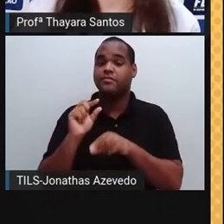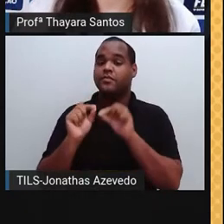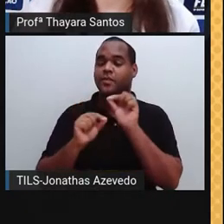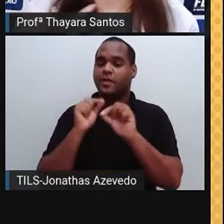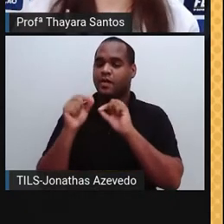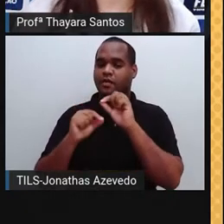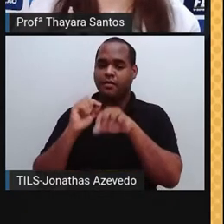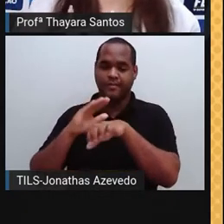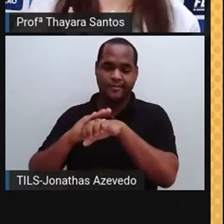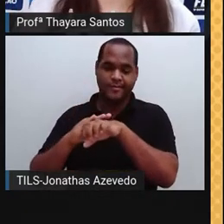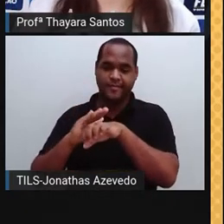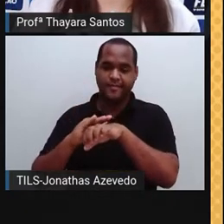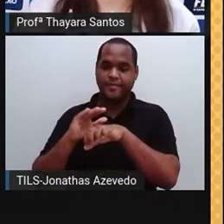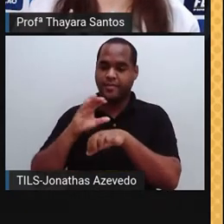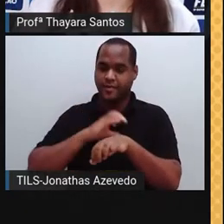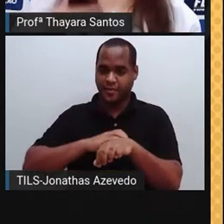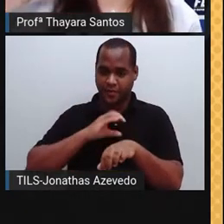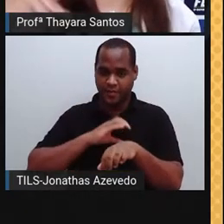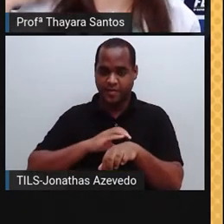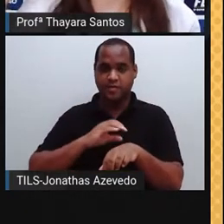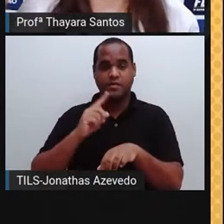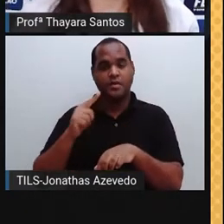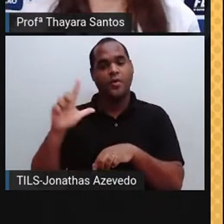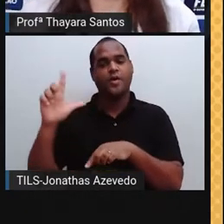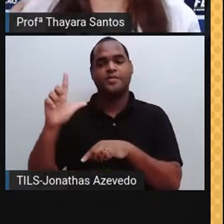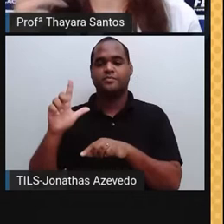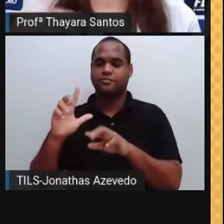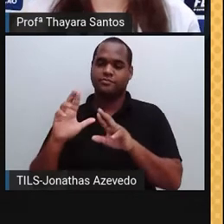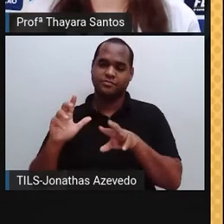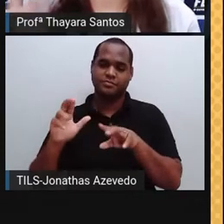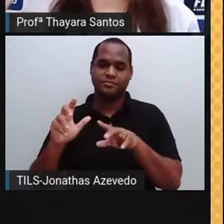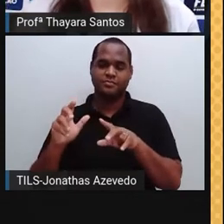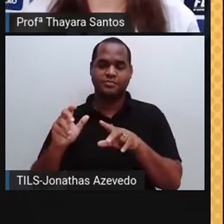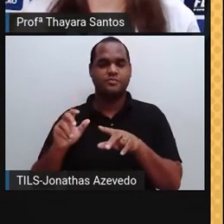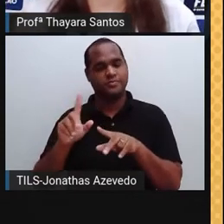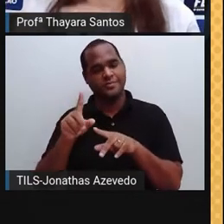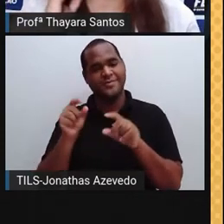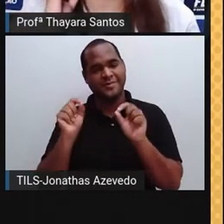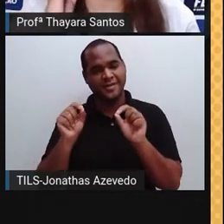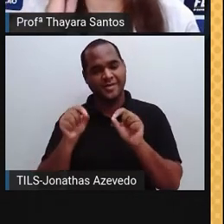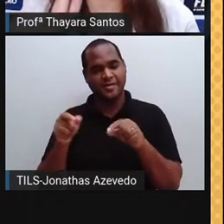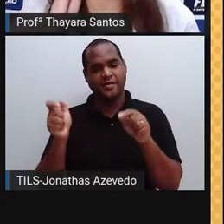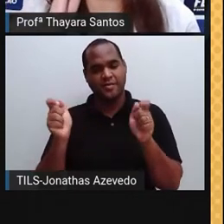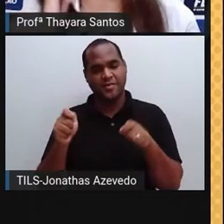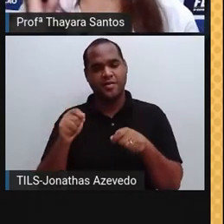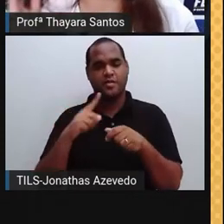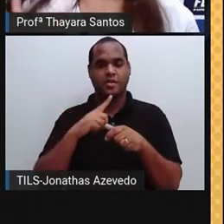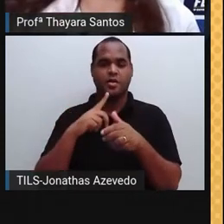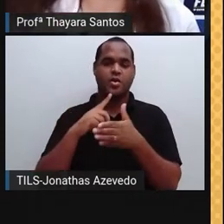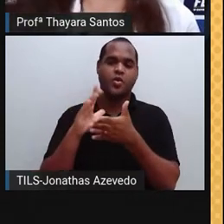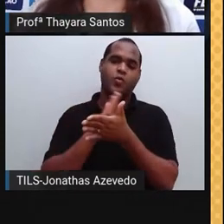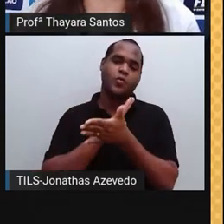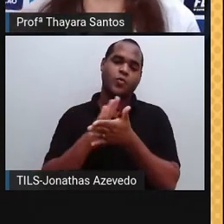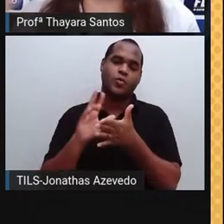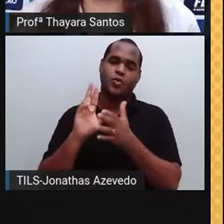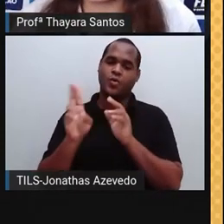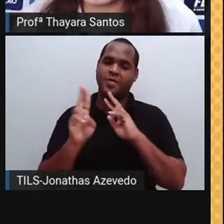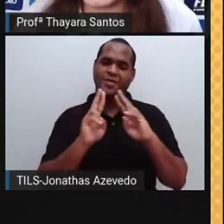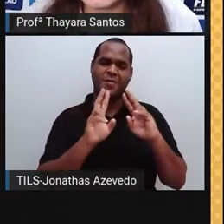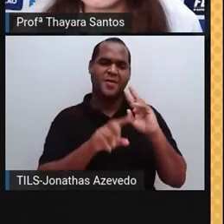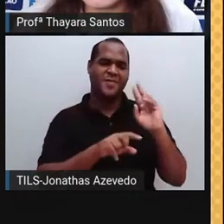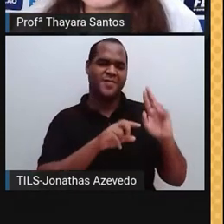tabela periódica não foi em português, né? Foi em outra língua. Então, por isso que vocês veem alguns nomes assim que são bem